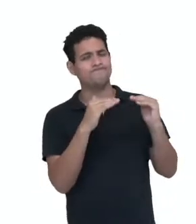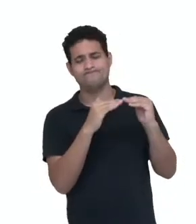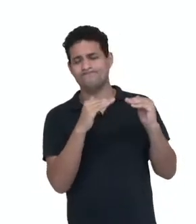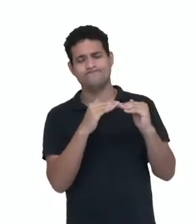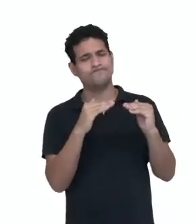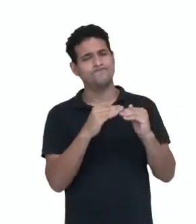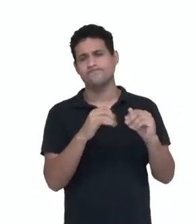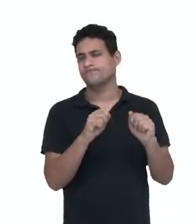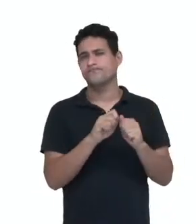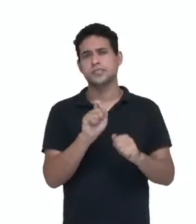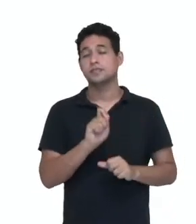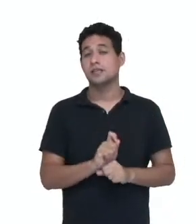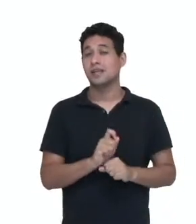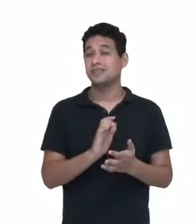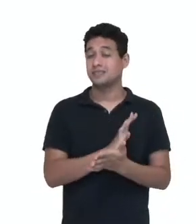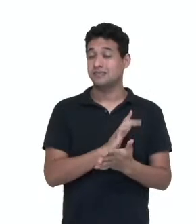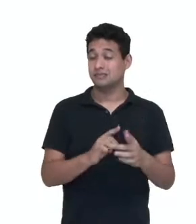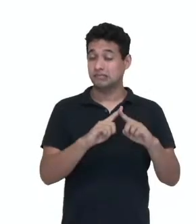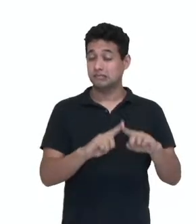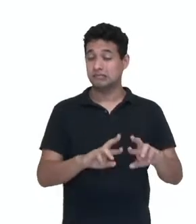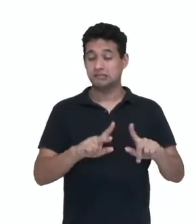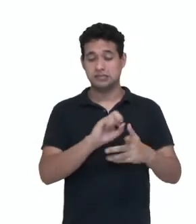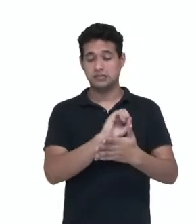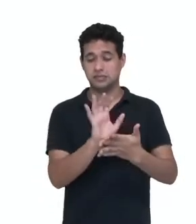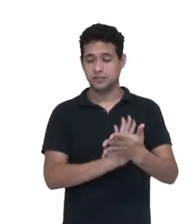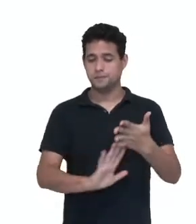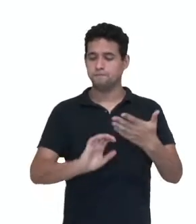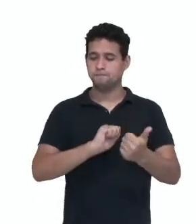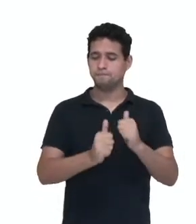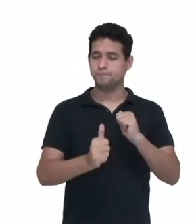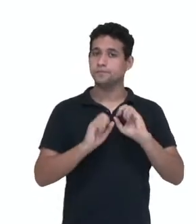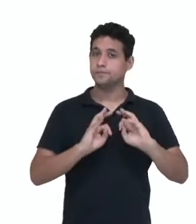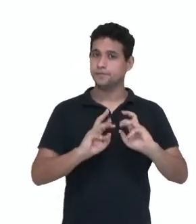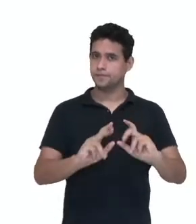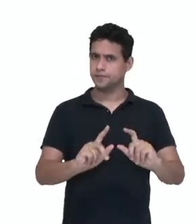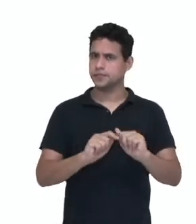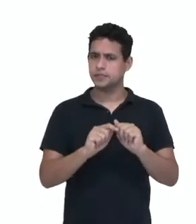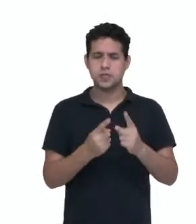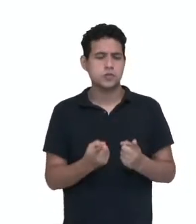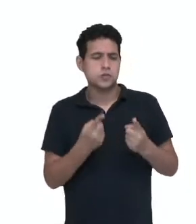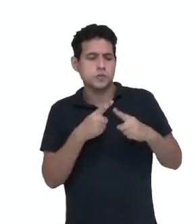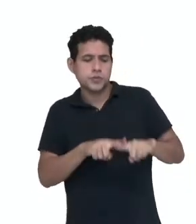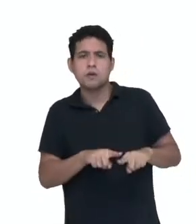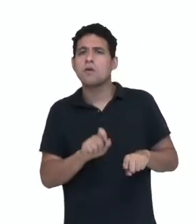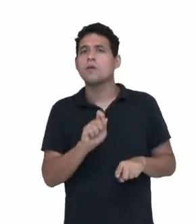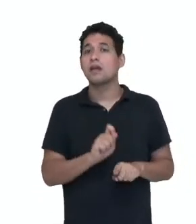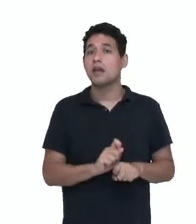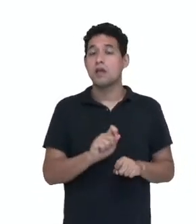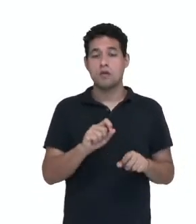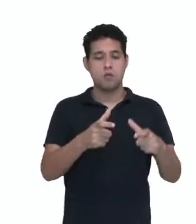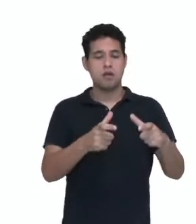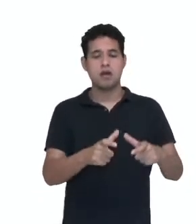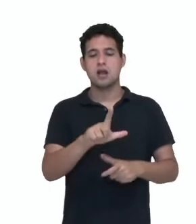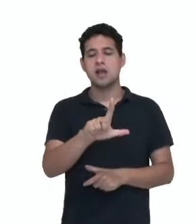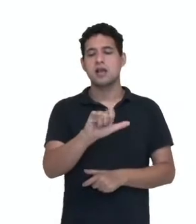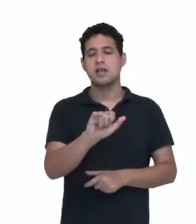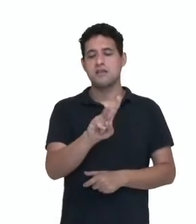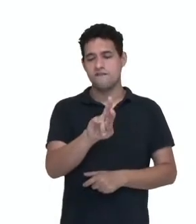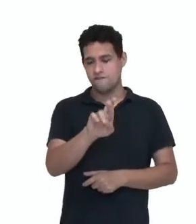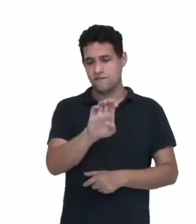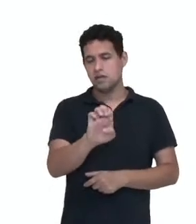la realización y el disfrute de las actividades deportivas, sobre todo las que se disputem en el aire libre. Tá?